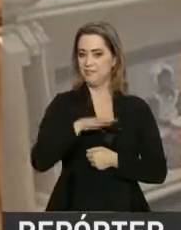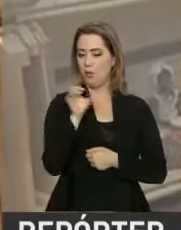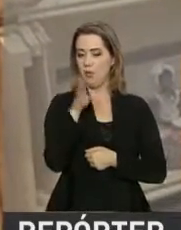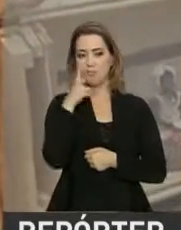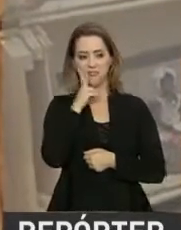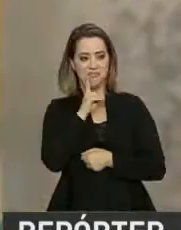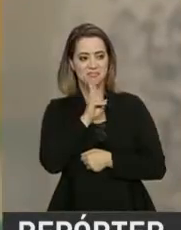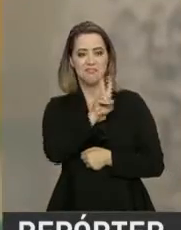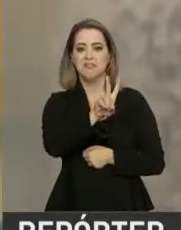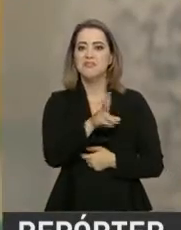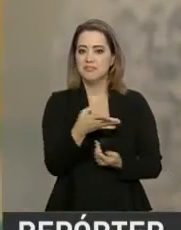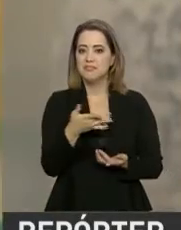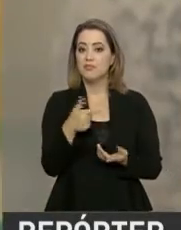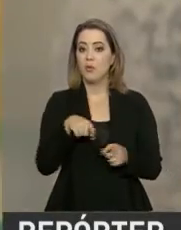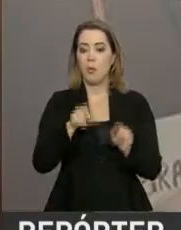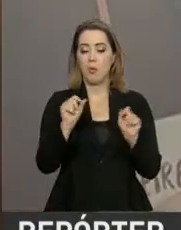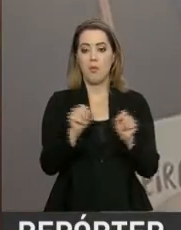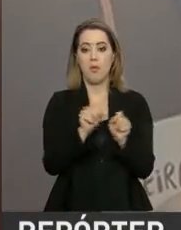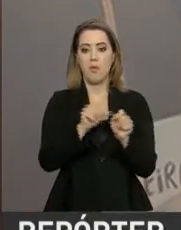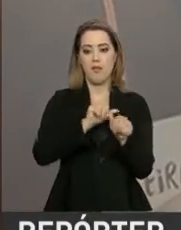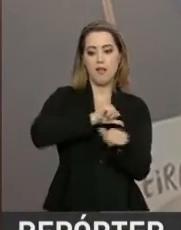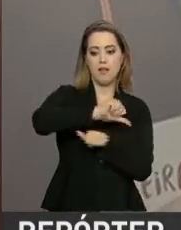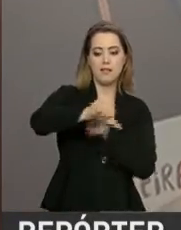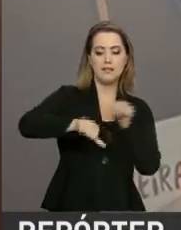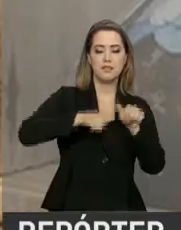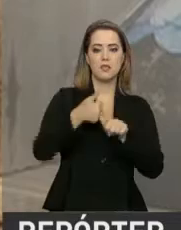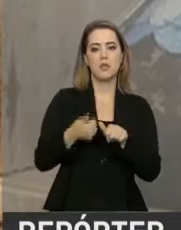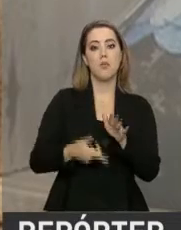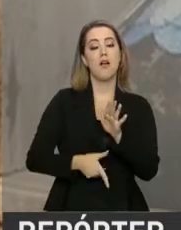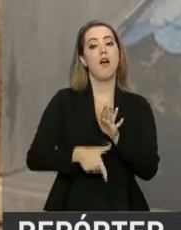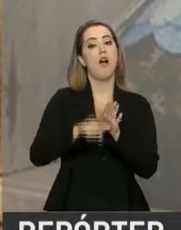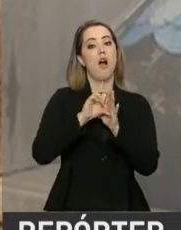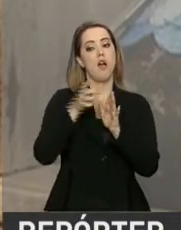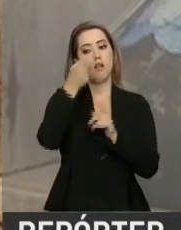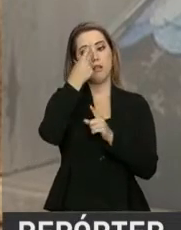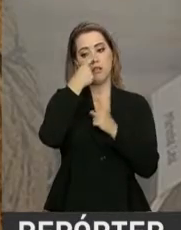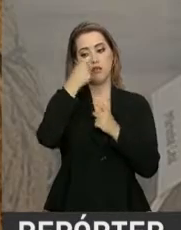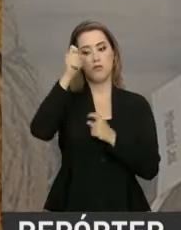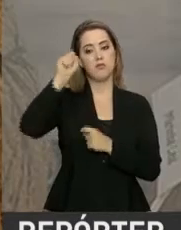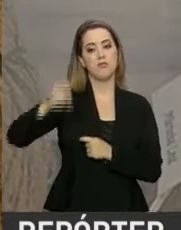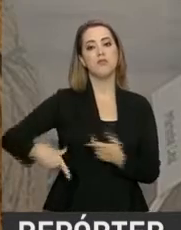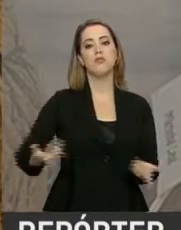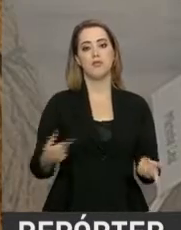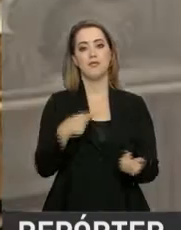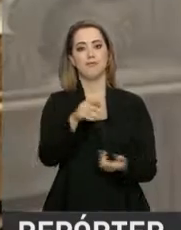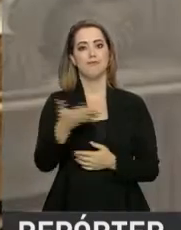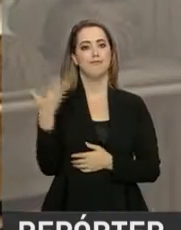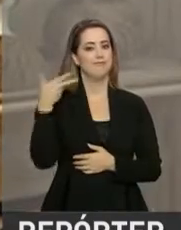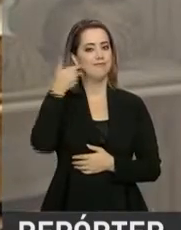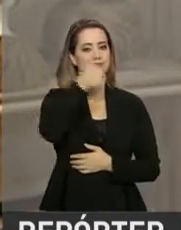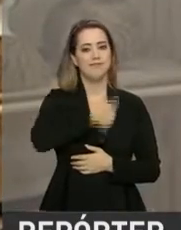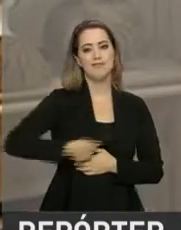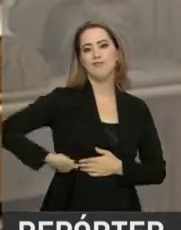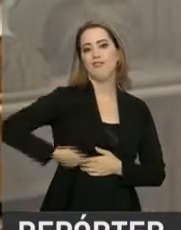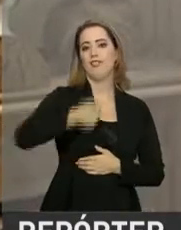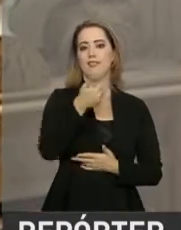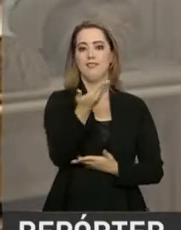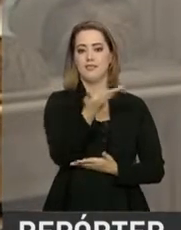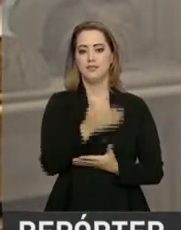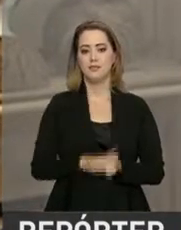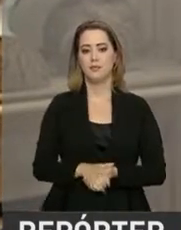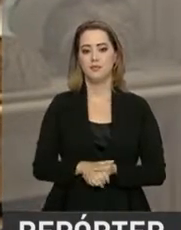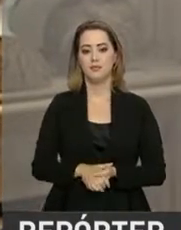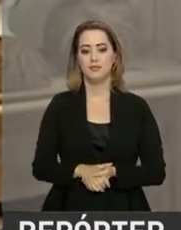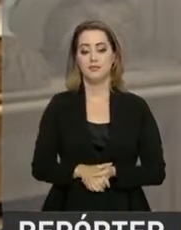para fazer com que a casca do fruto, que ia pro lixo, se tornasse essas belas obras. E aí, vendo um monte